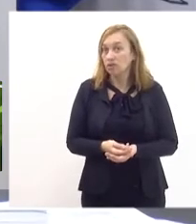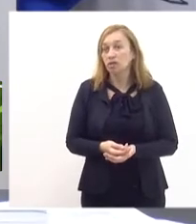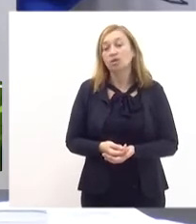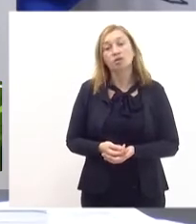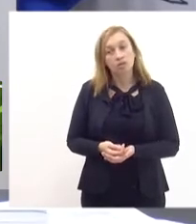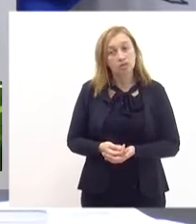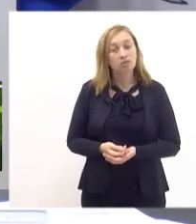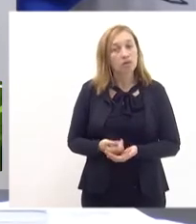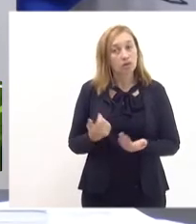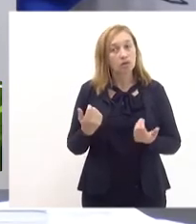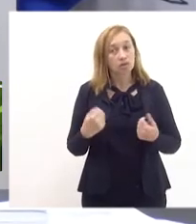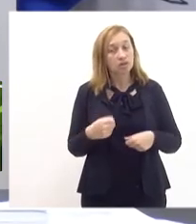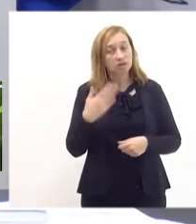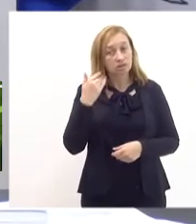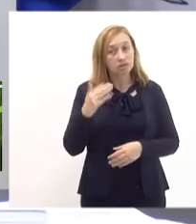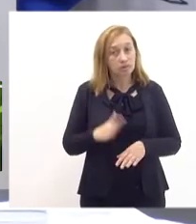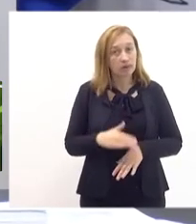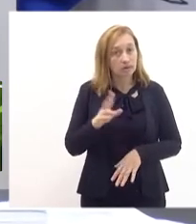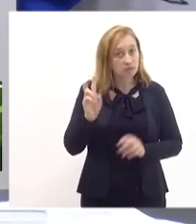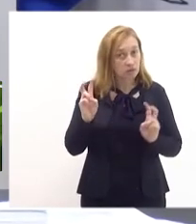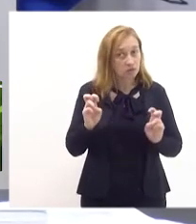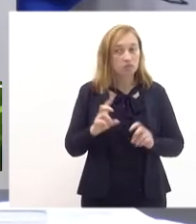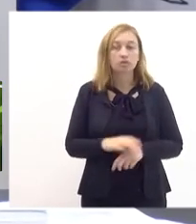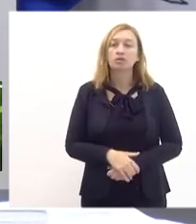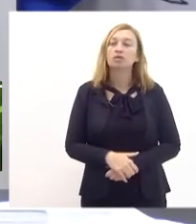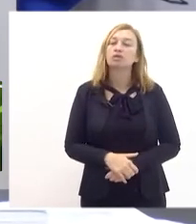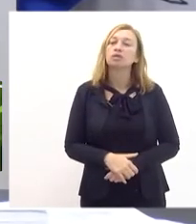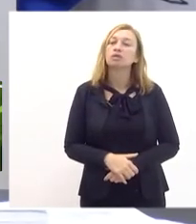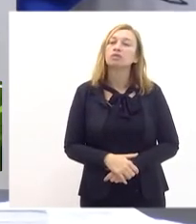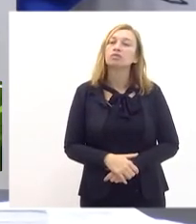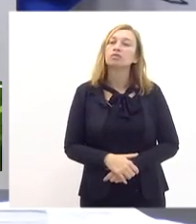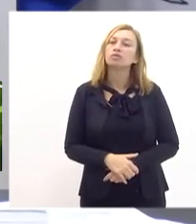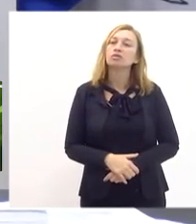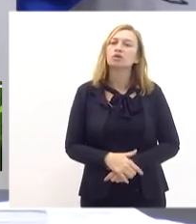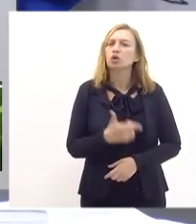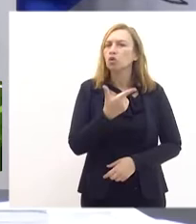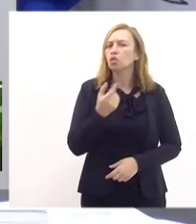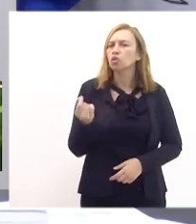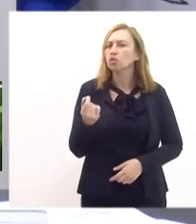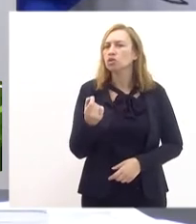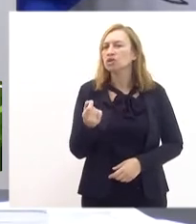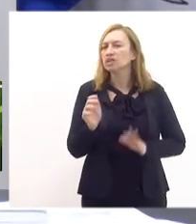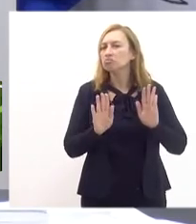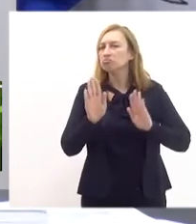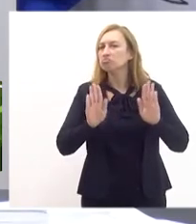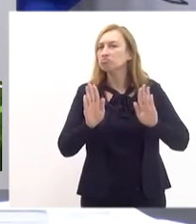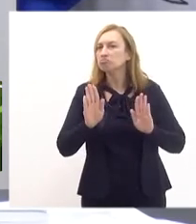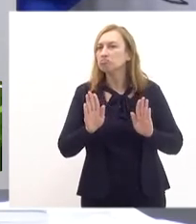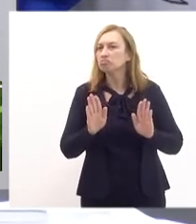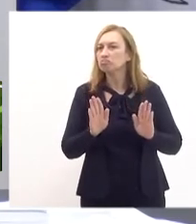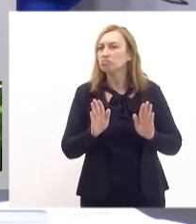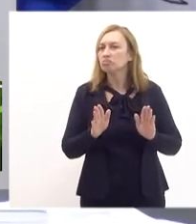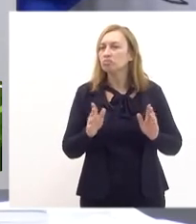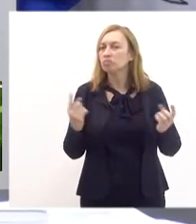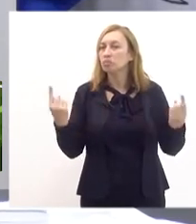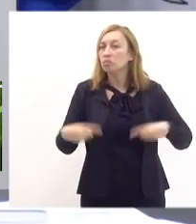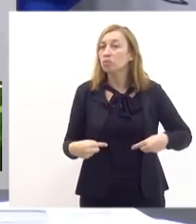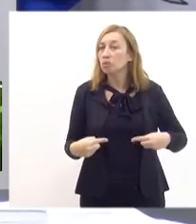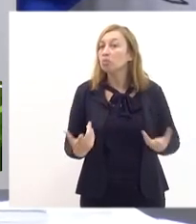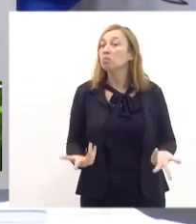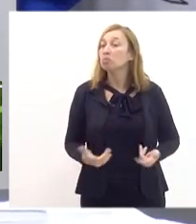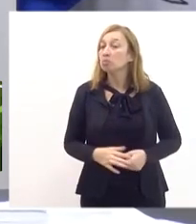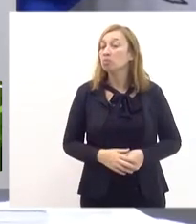comissão exatamente sobre isso, tenha tido aí 200 licitações por concorrência. Por via